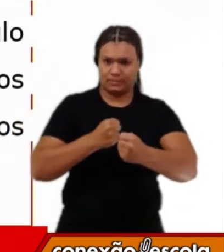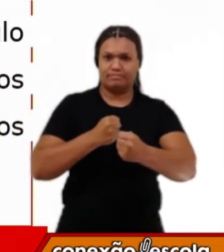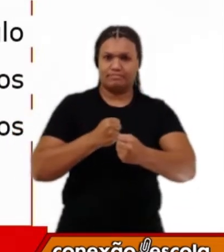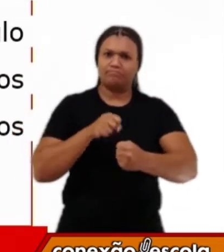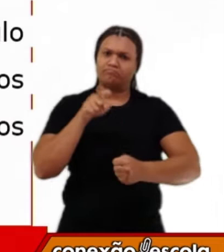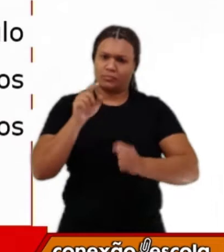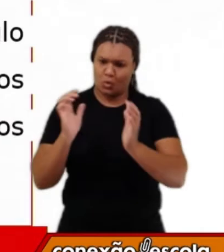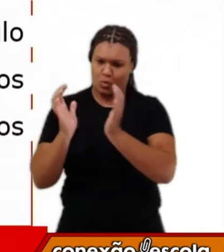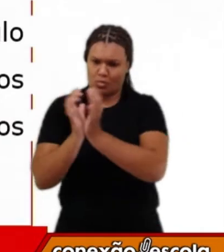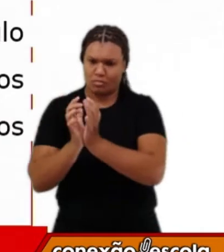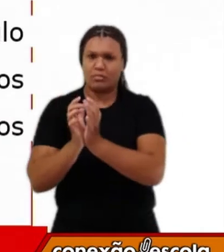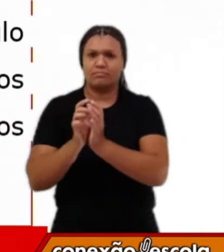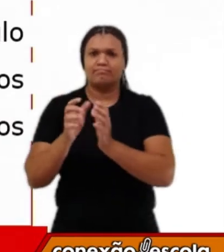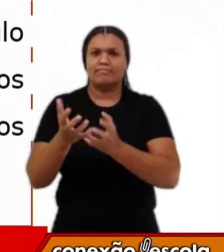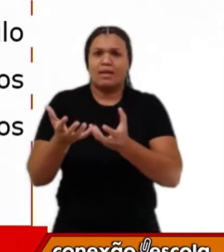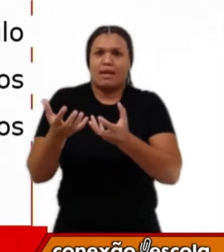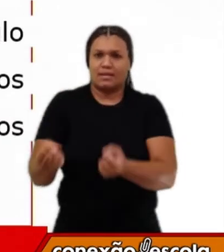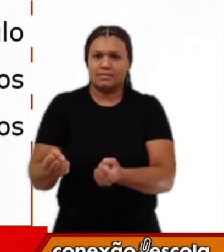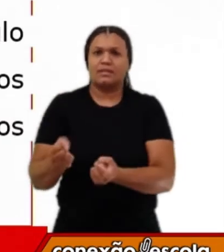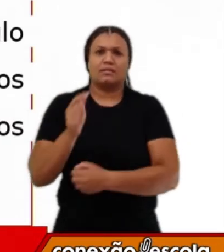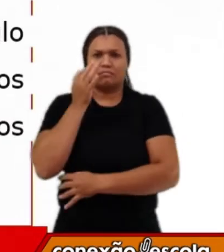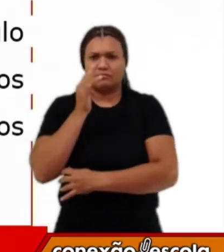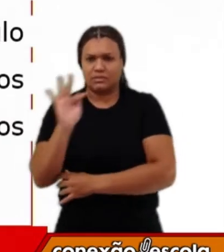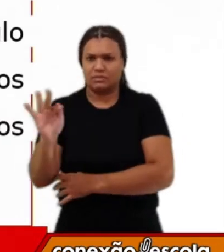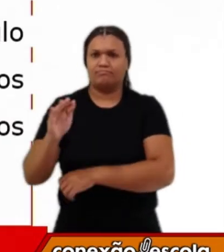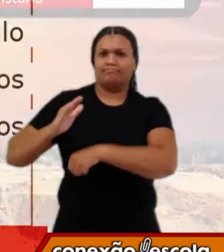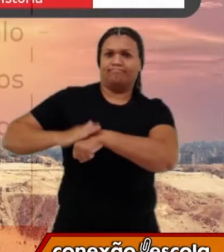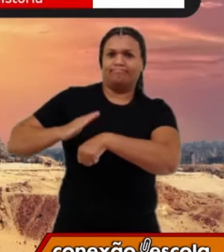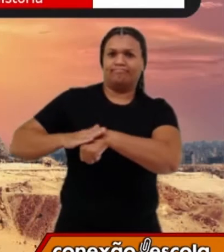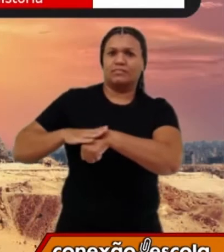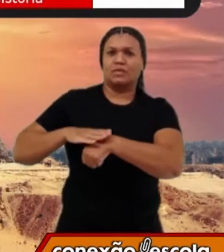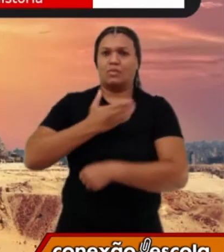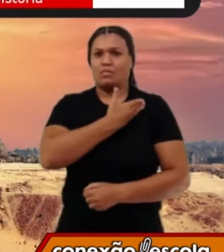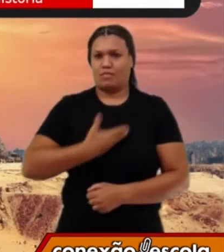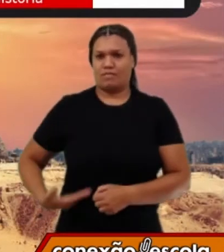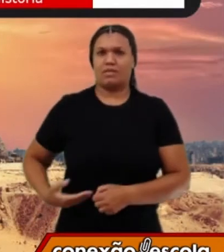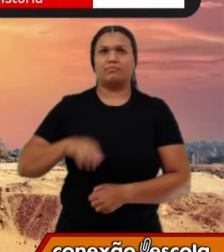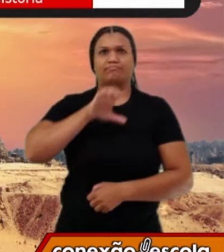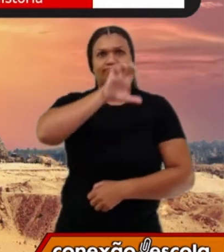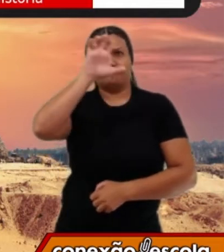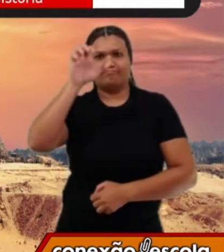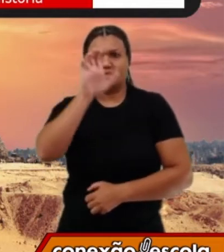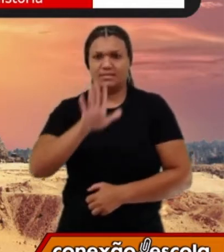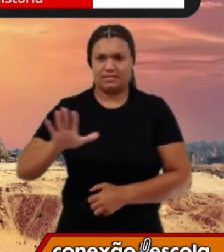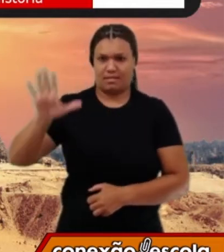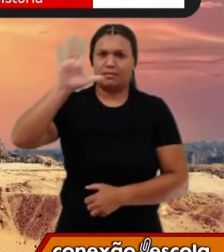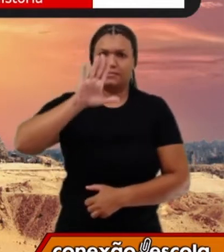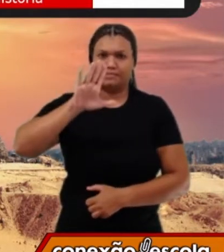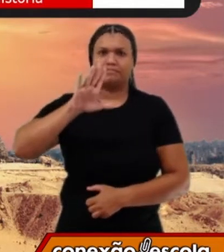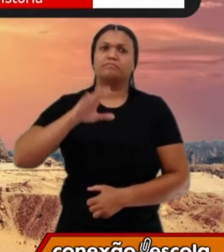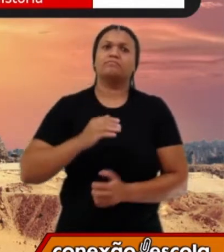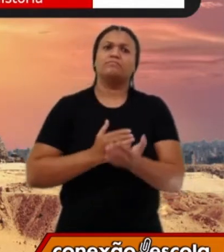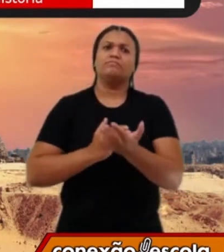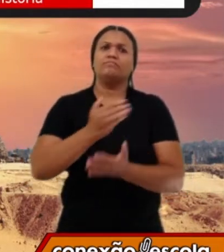do federalismo, o que dava mais autonomia aos governos estaduais. A República da Espada, então,